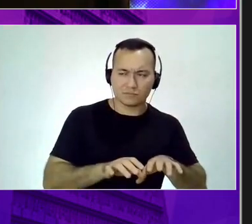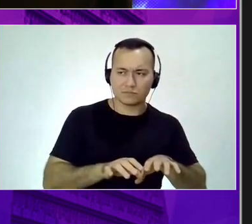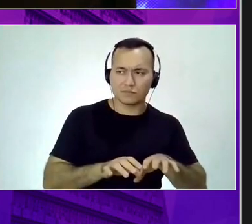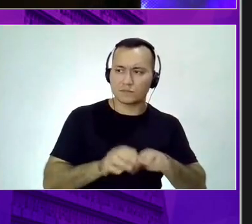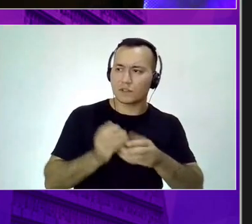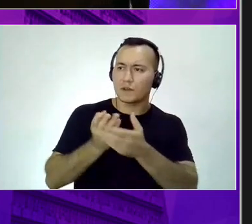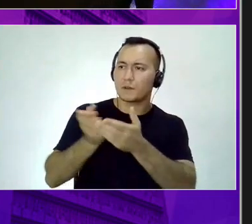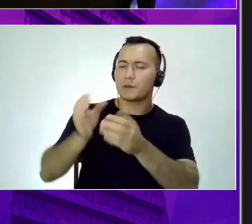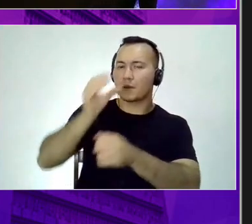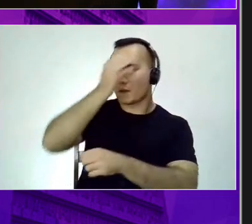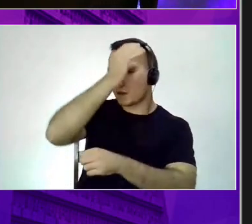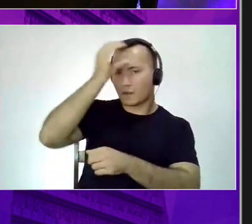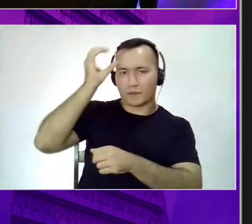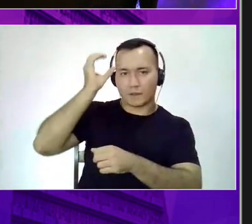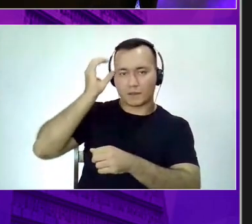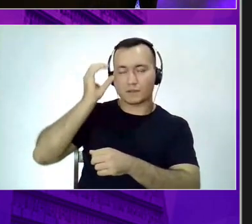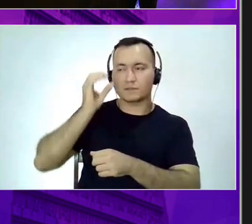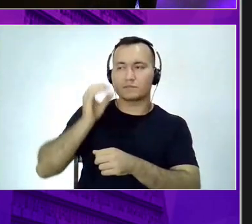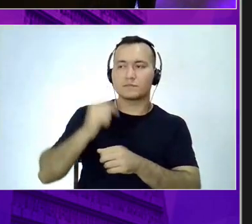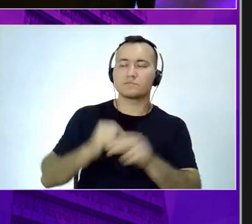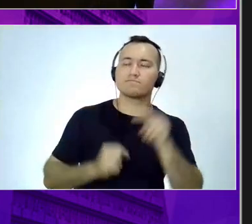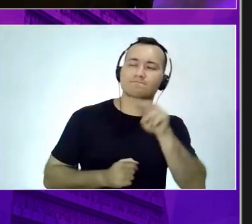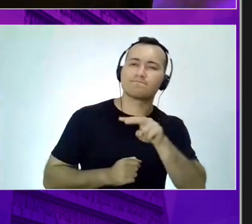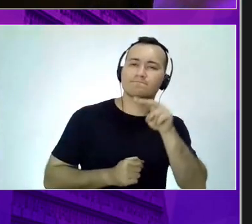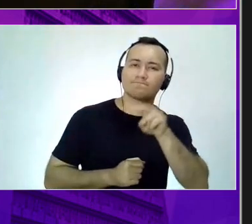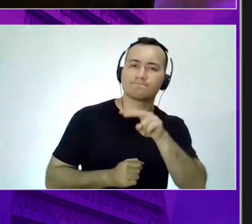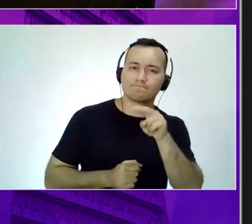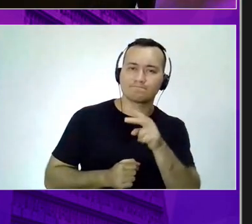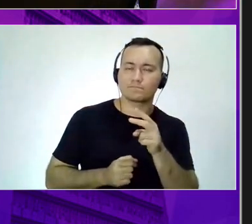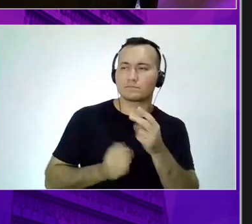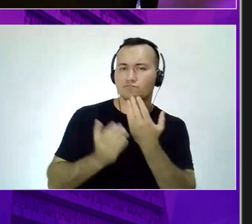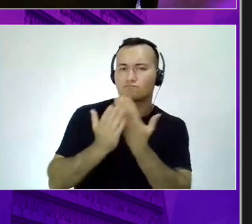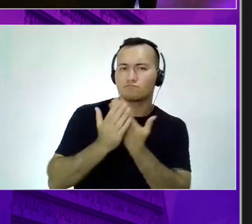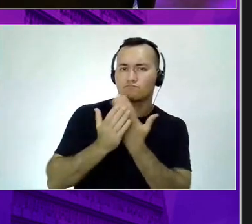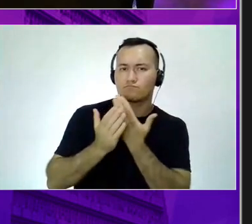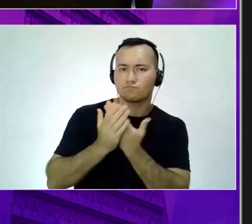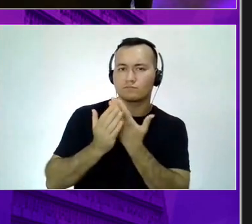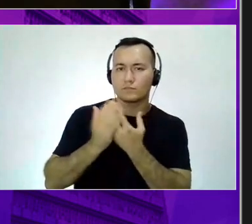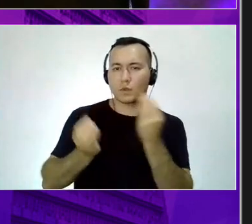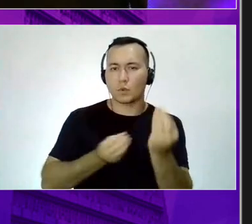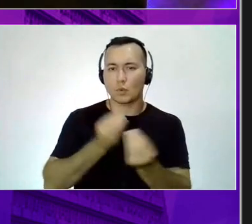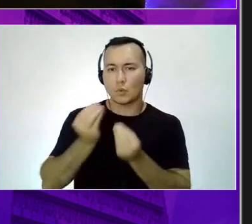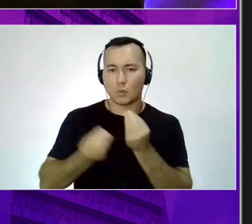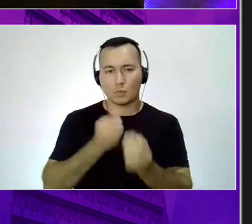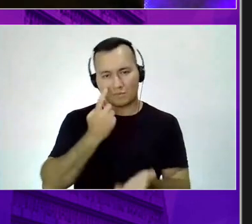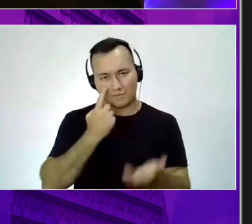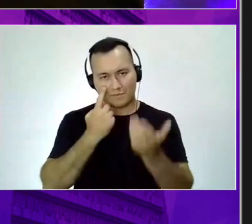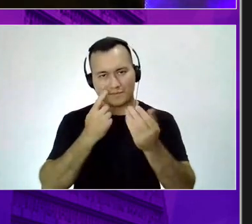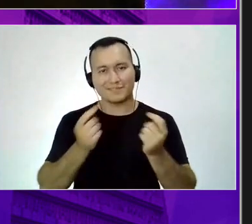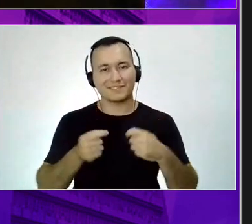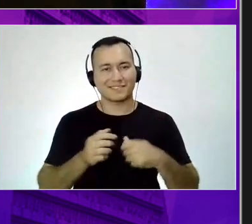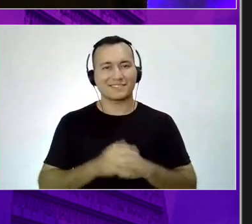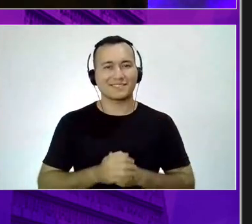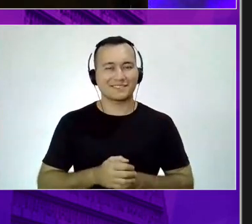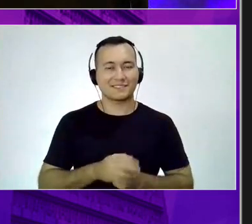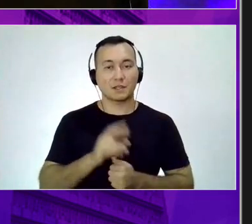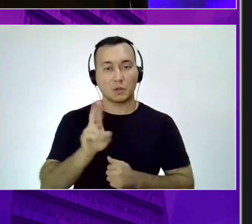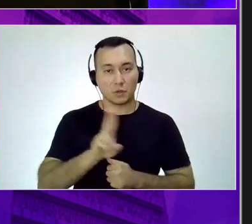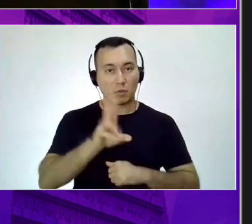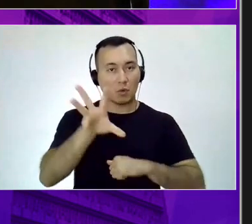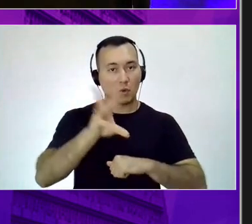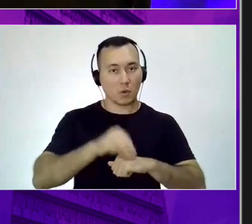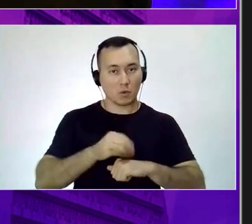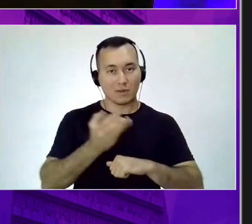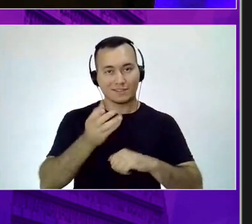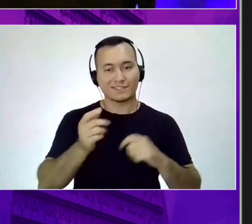quem quiser executar esse passo a passo, fica super o convite, e daqui a pouquinho eu vou falar, eu tenho uma